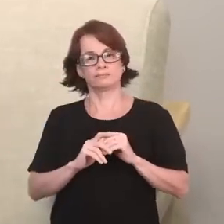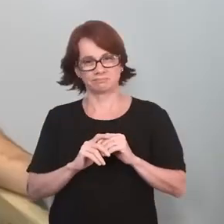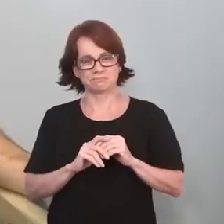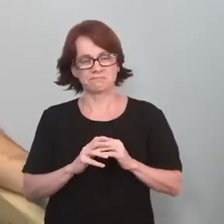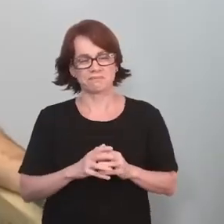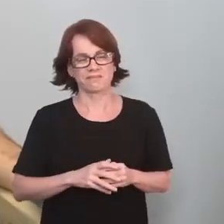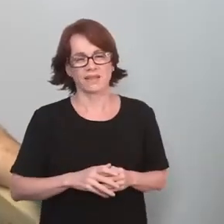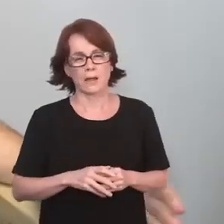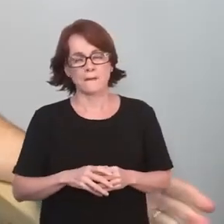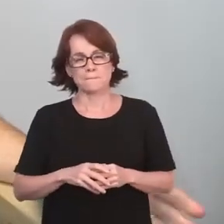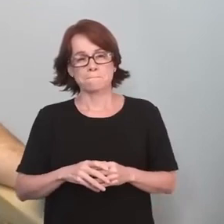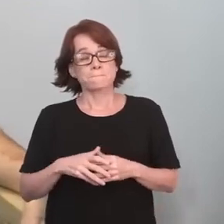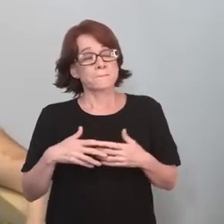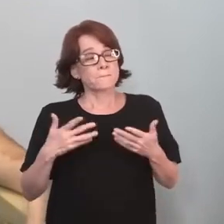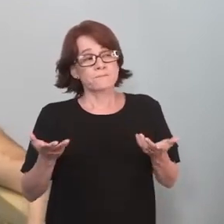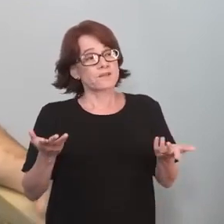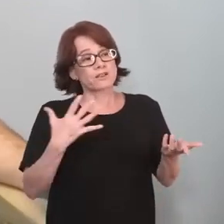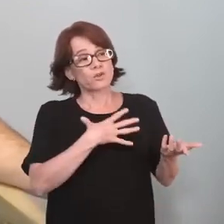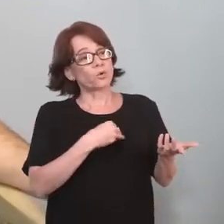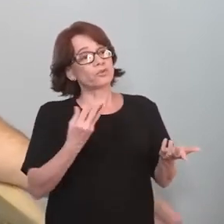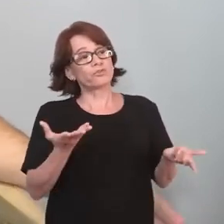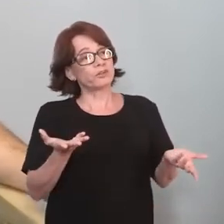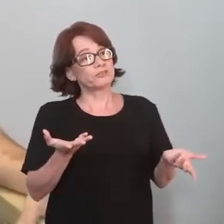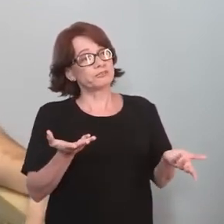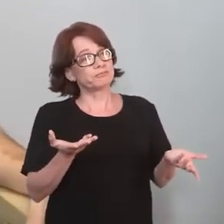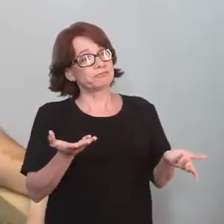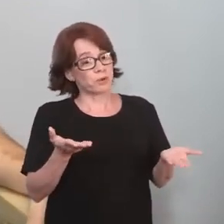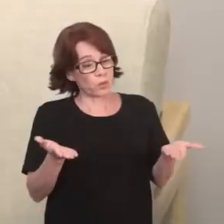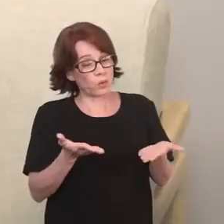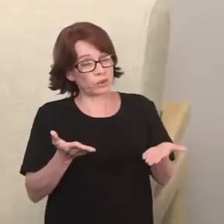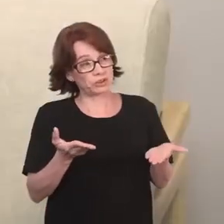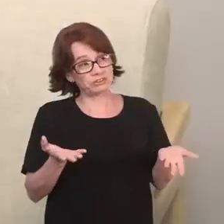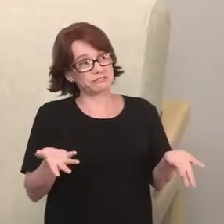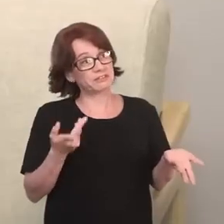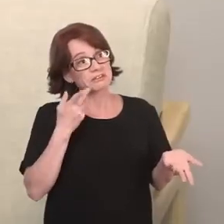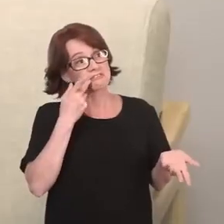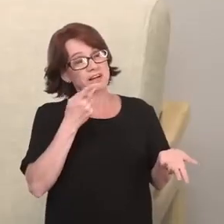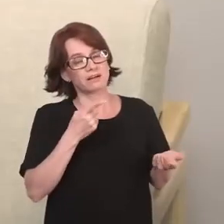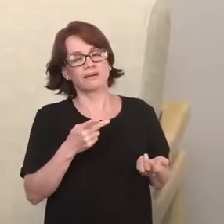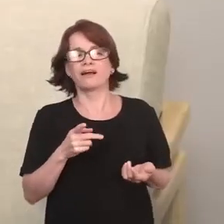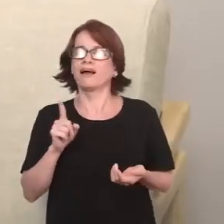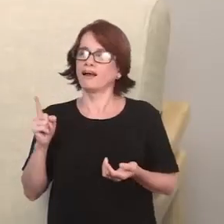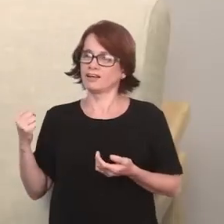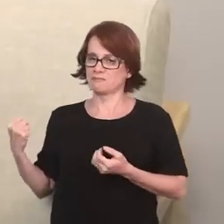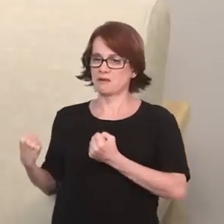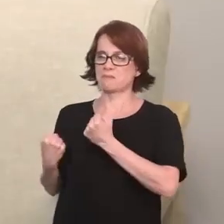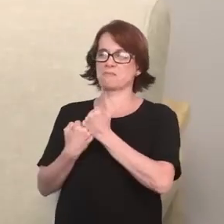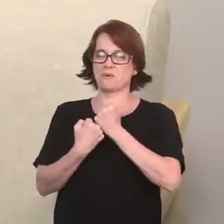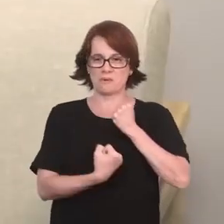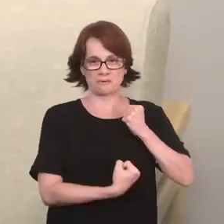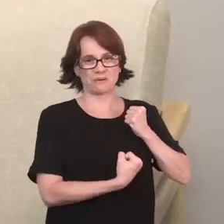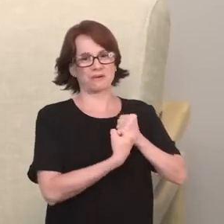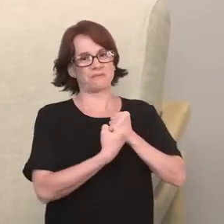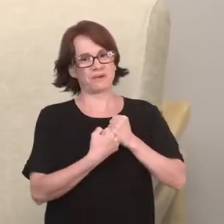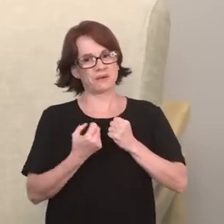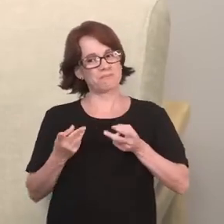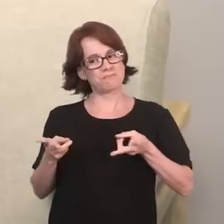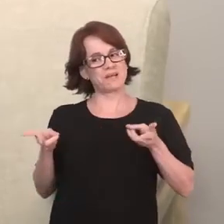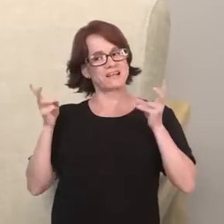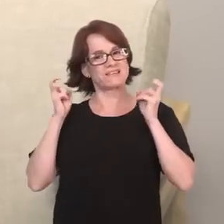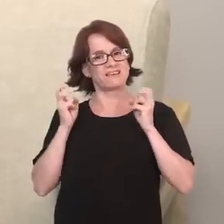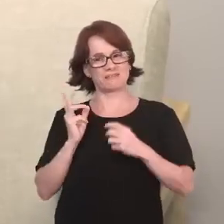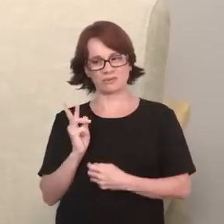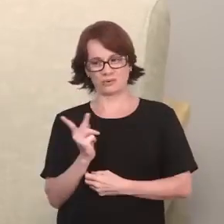a essa altura, os meninos, eles olham e... Eles me dão muita força. Legal. Eu noto que eles têm muito